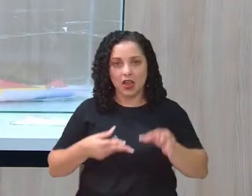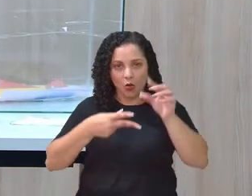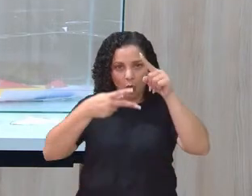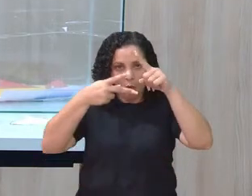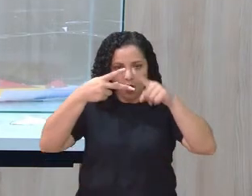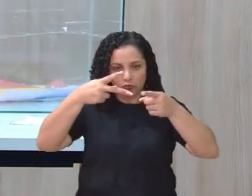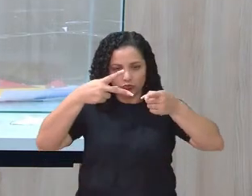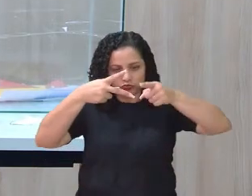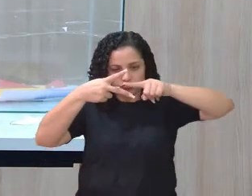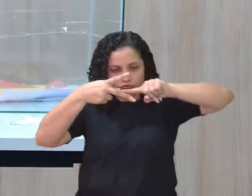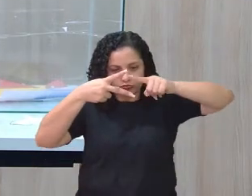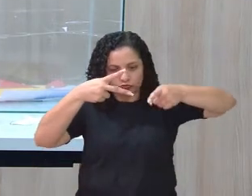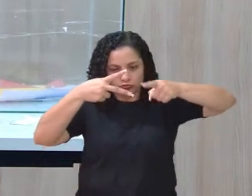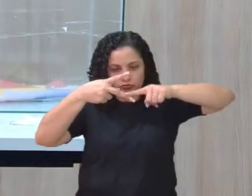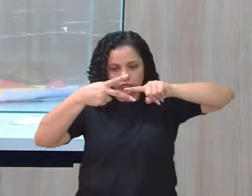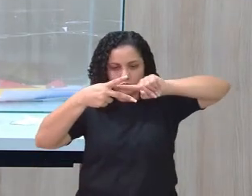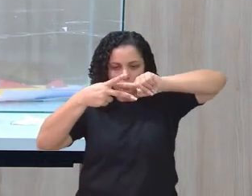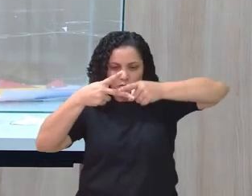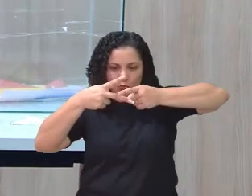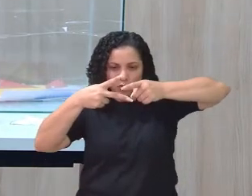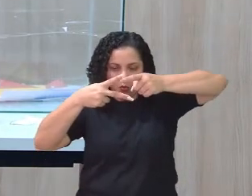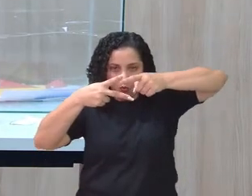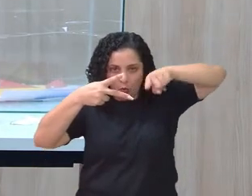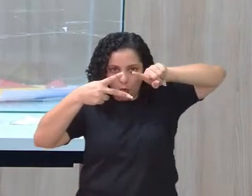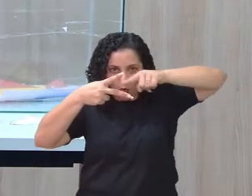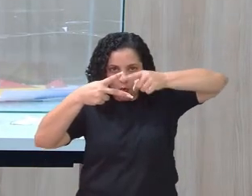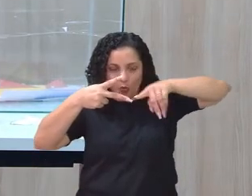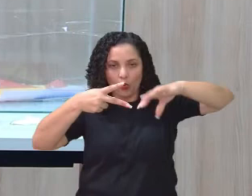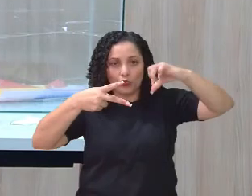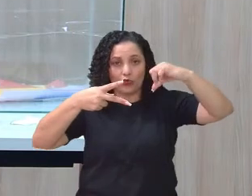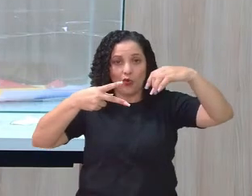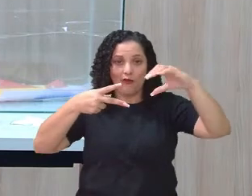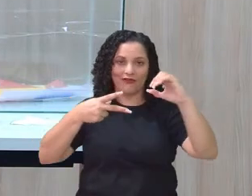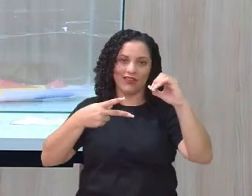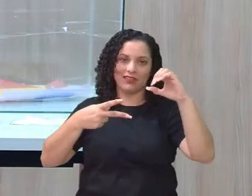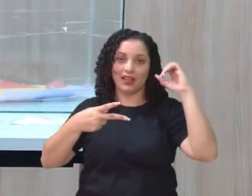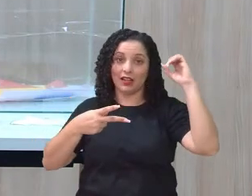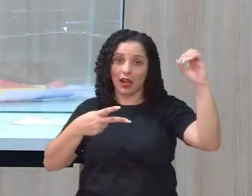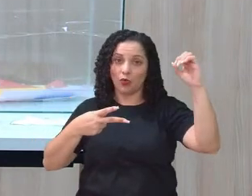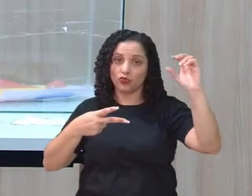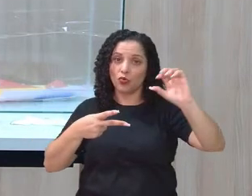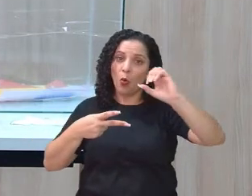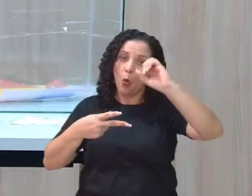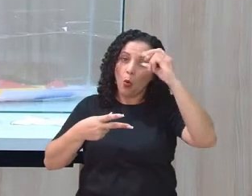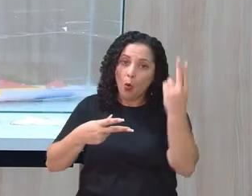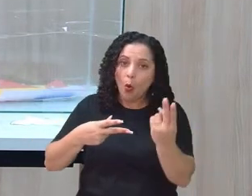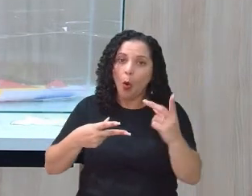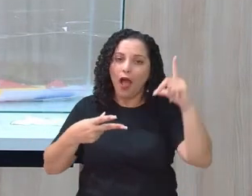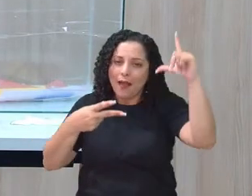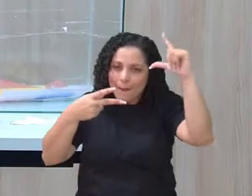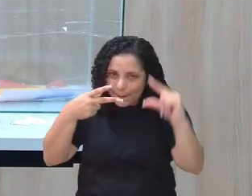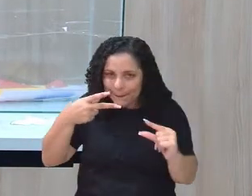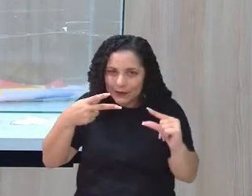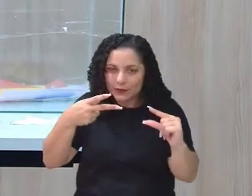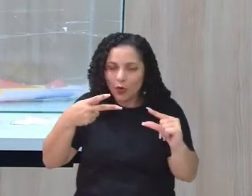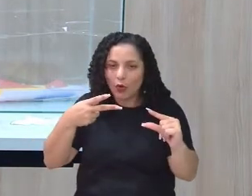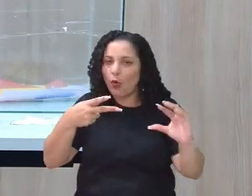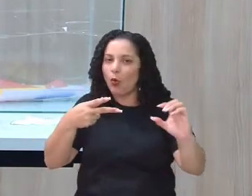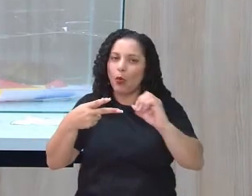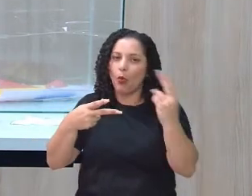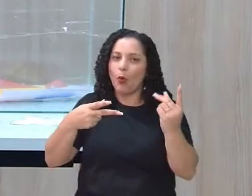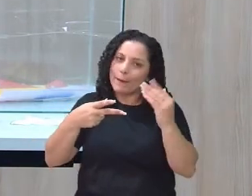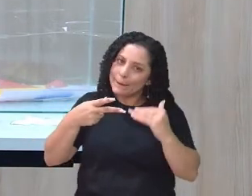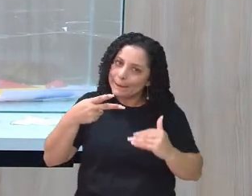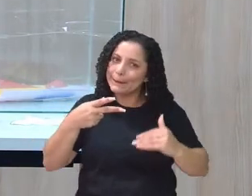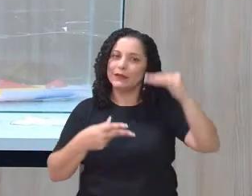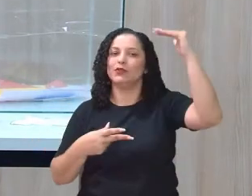90 graus, ou se ele tem um ângulo menor do que 90 graus, ou se ele tem um ângulo maior que 90 graus,